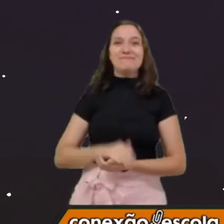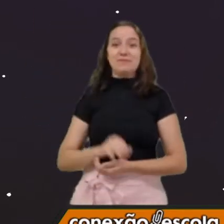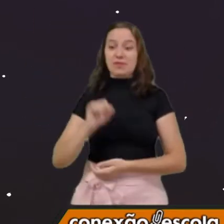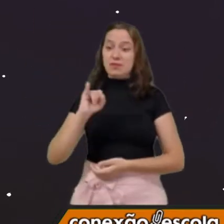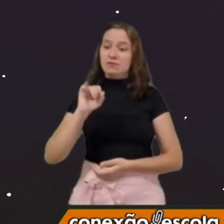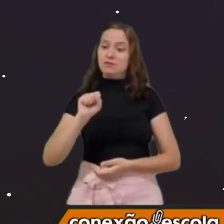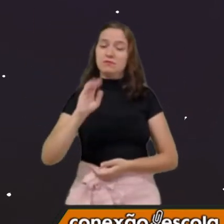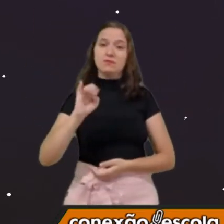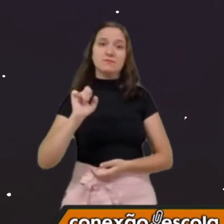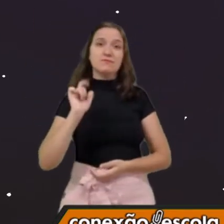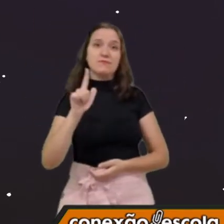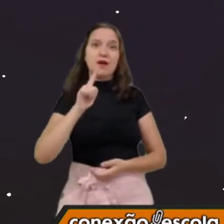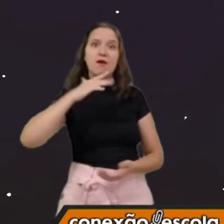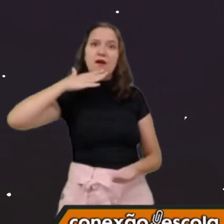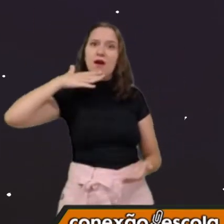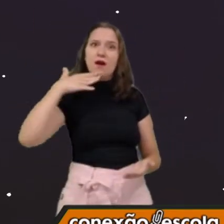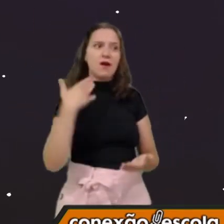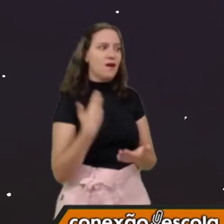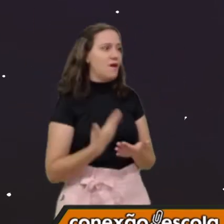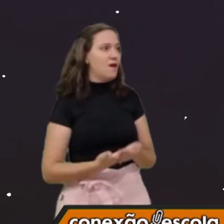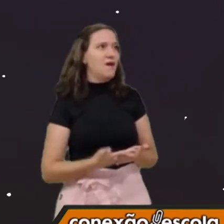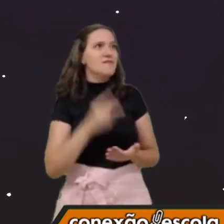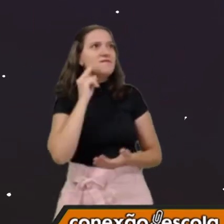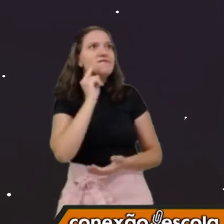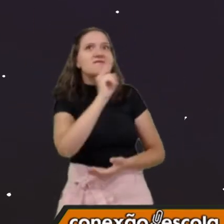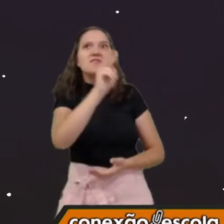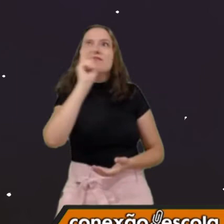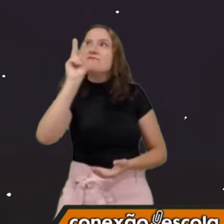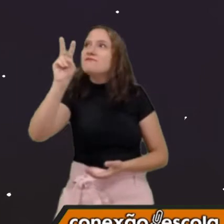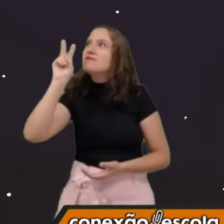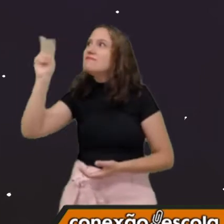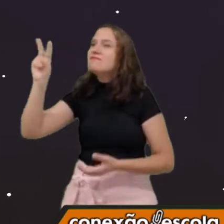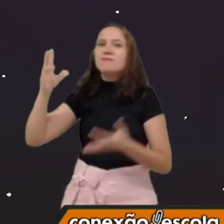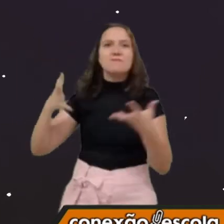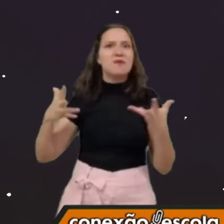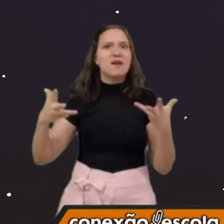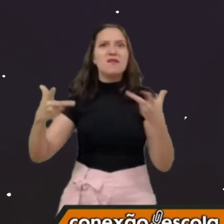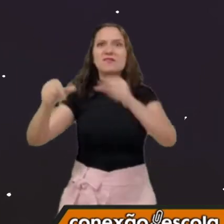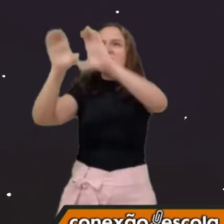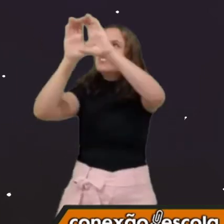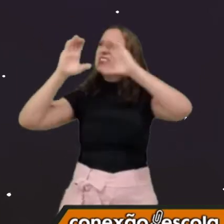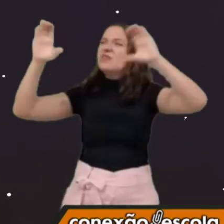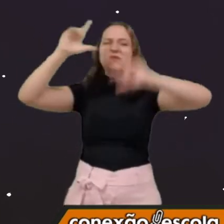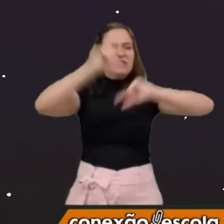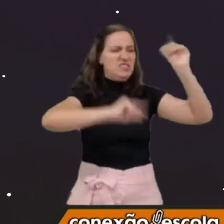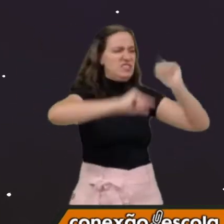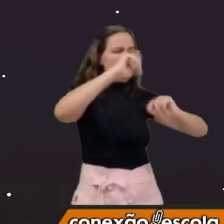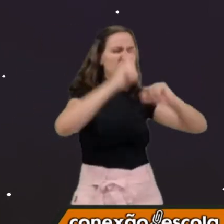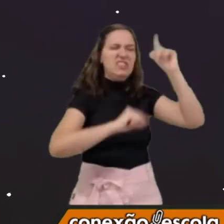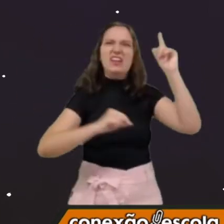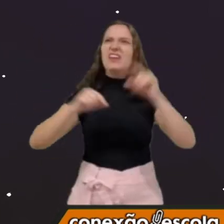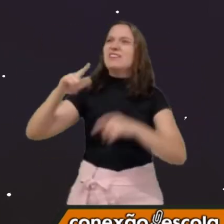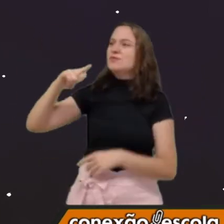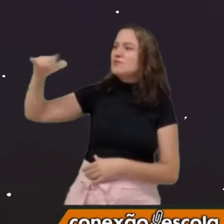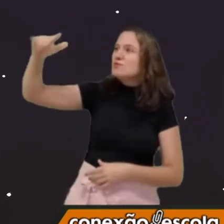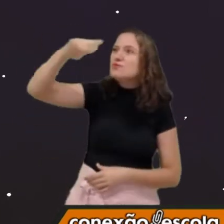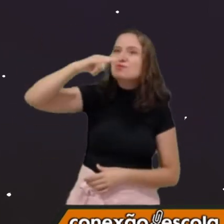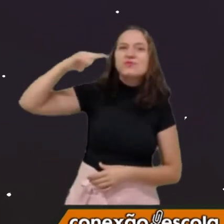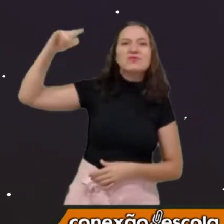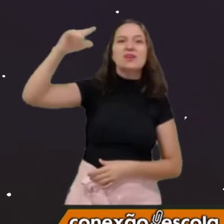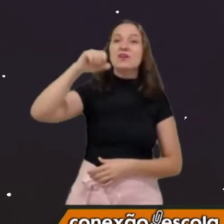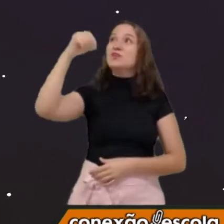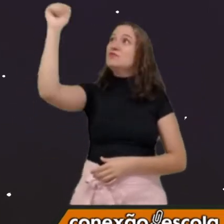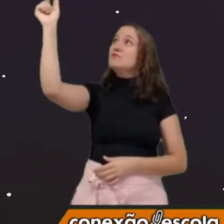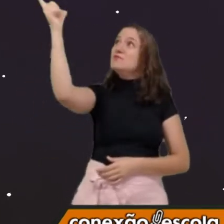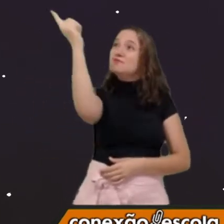ficou encantada com as belezas espaciais tem estrelas satélites cometas